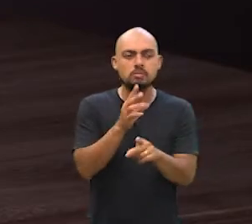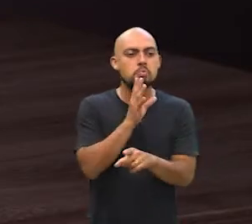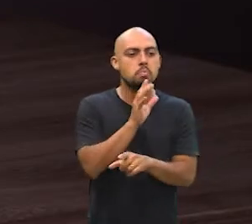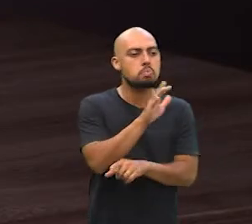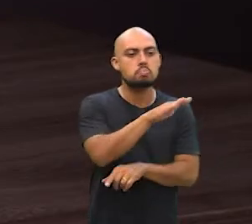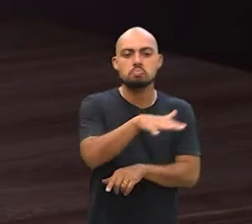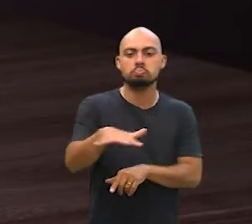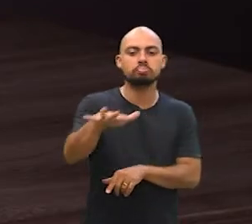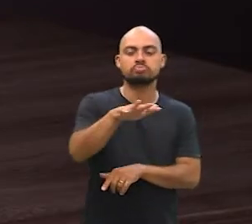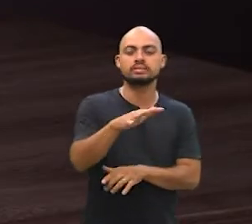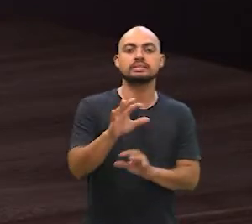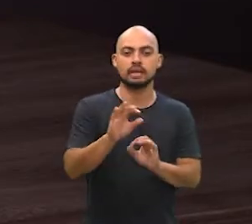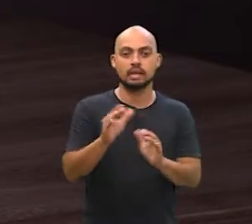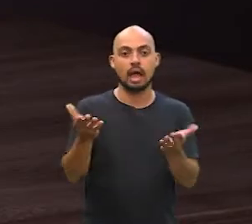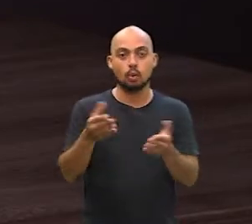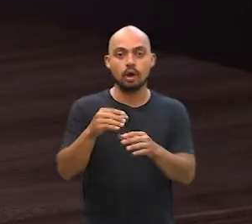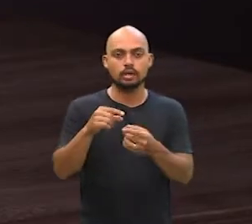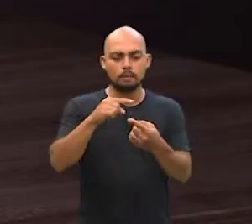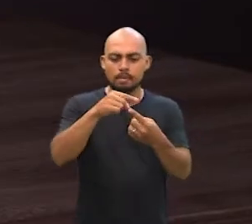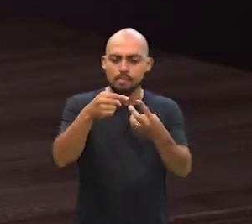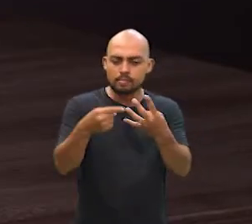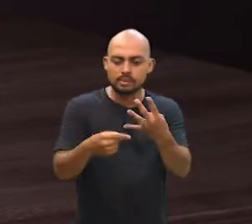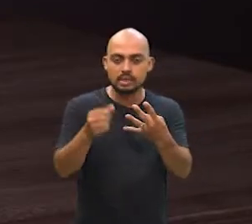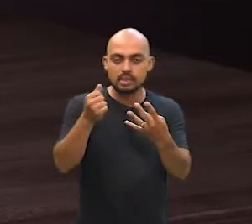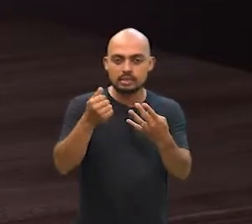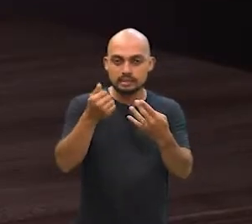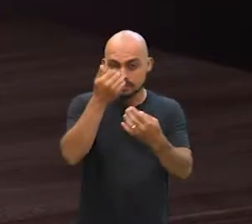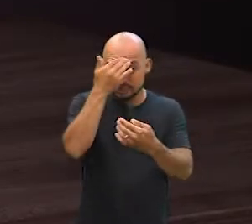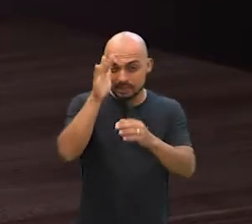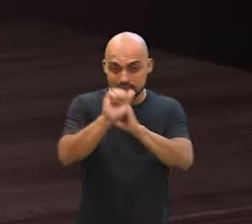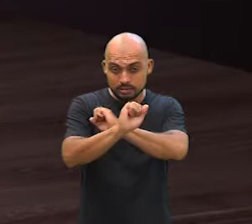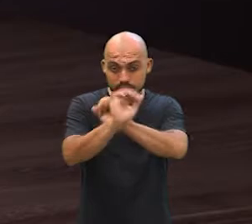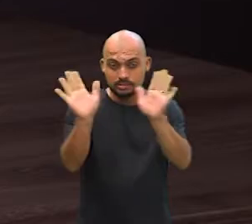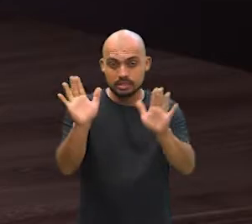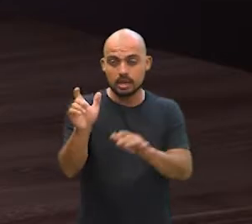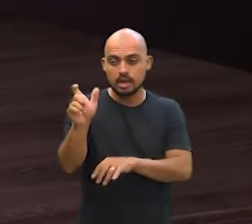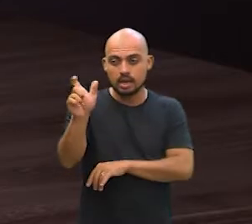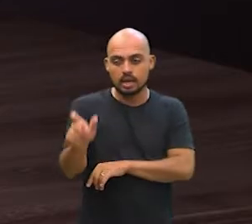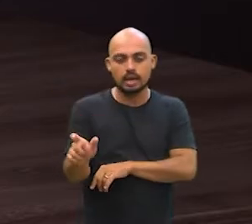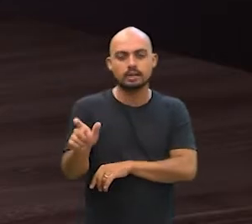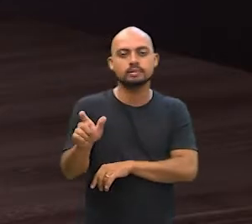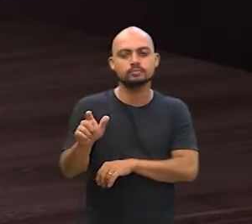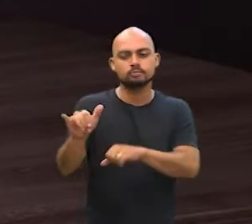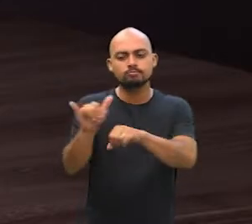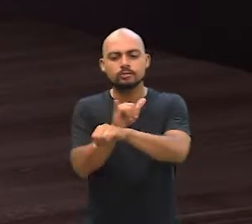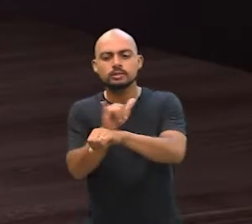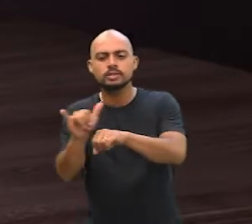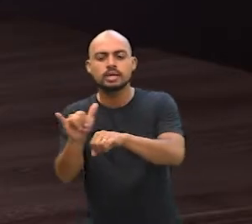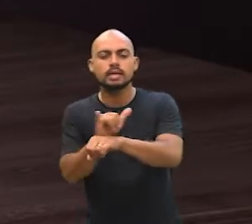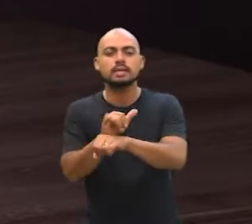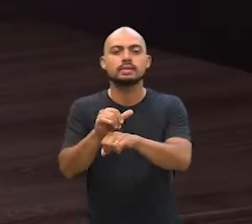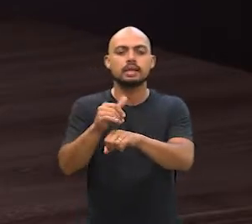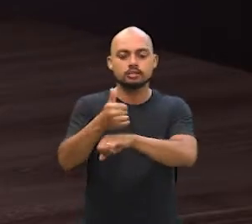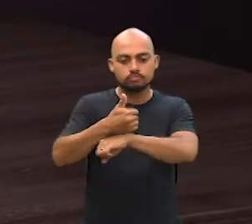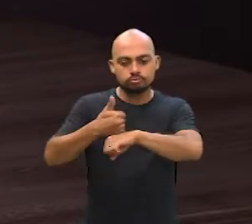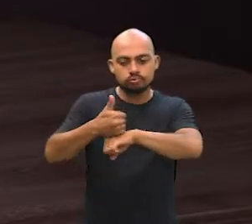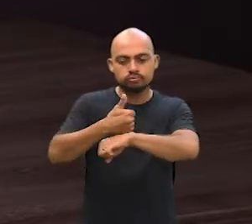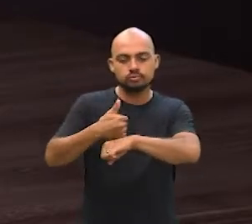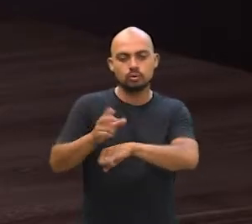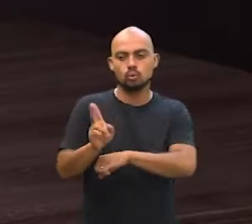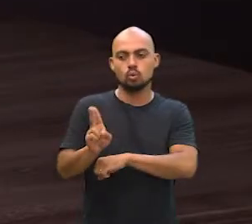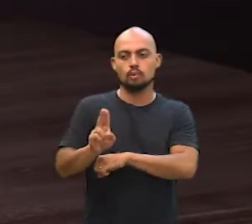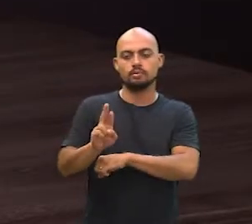E para esclarecer alguns pontos importantes, a especialista em estratégia de carreira, Rebeca